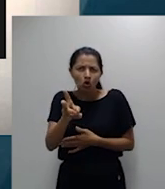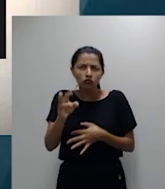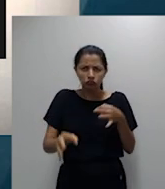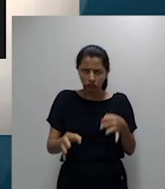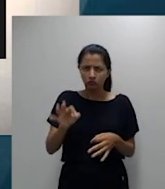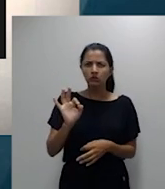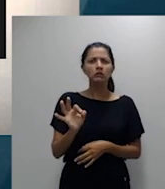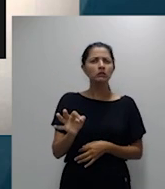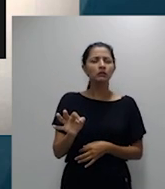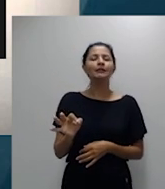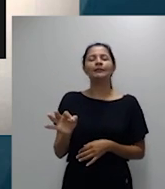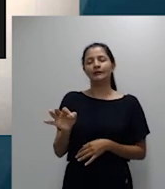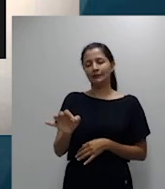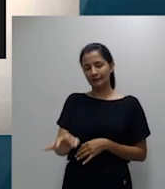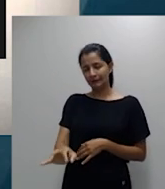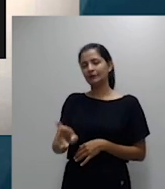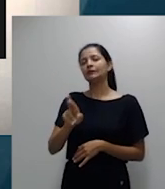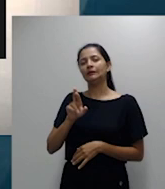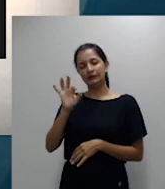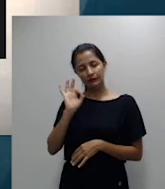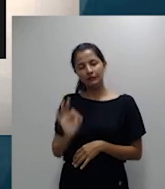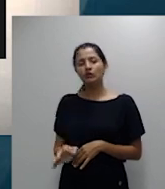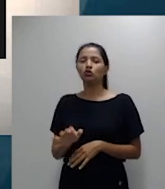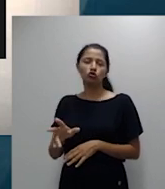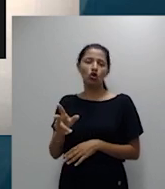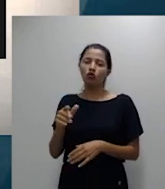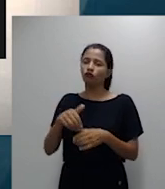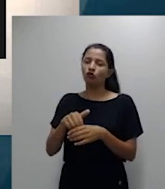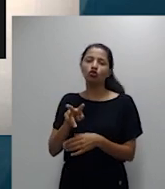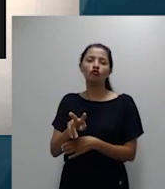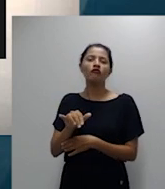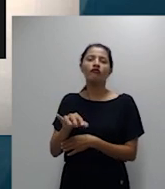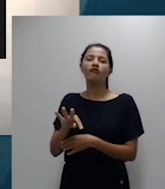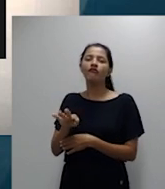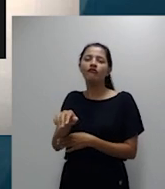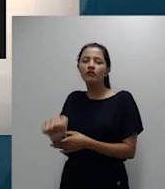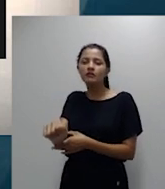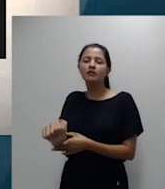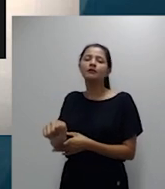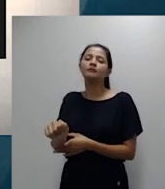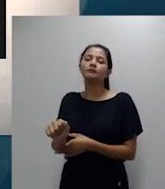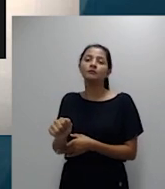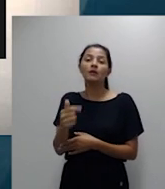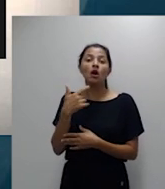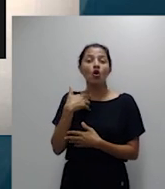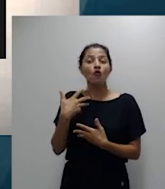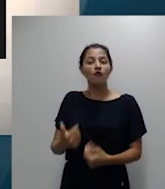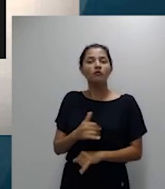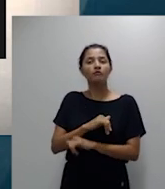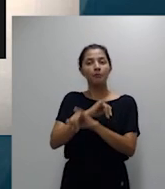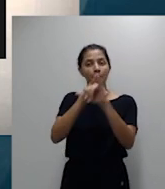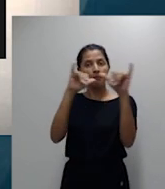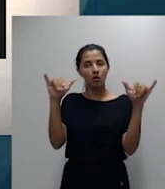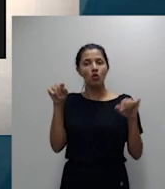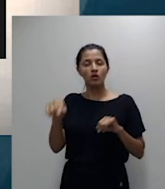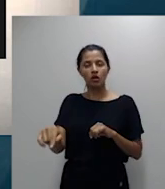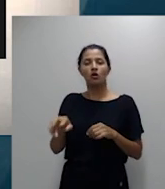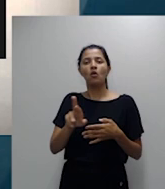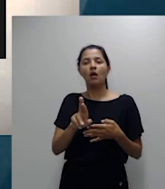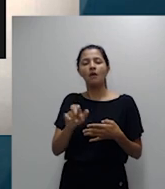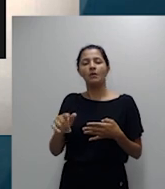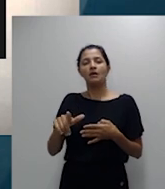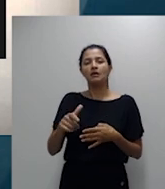né mesmo estava Senhor então vamos lá frevo aqui é o resto